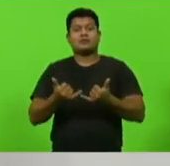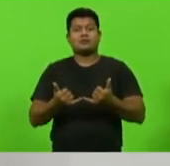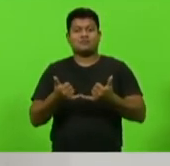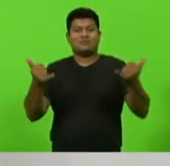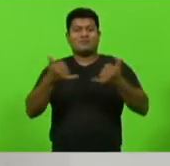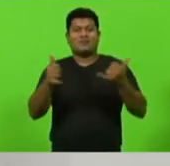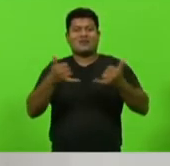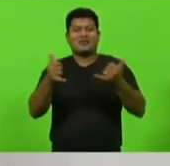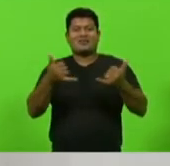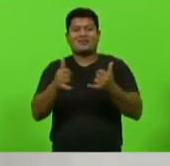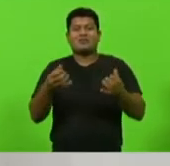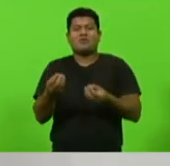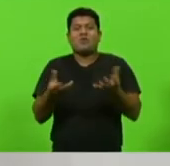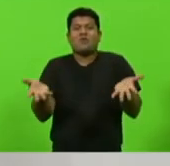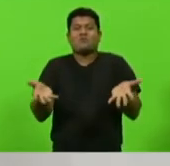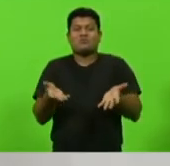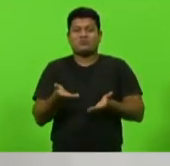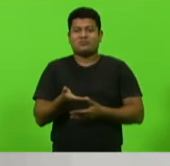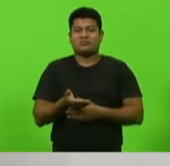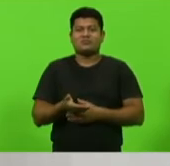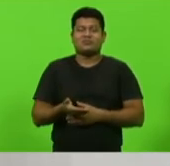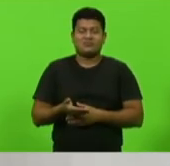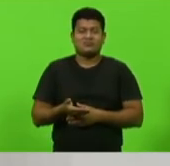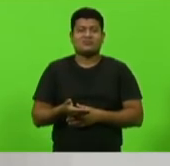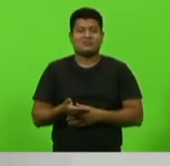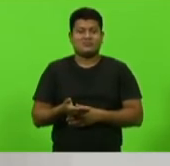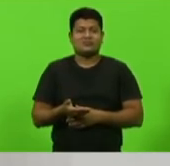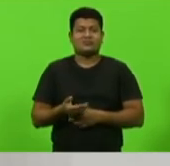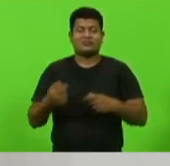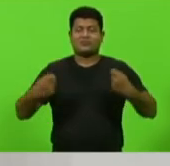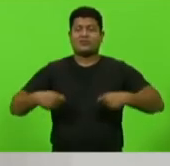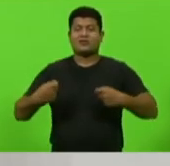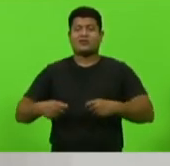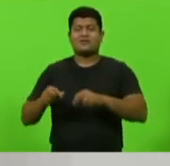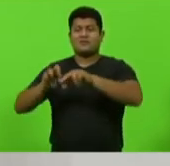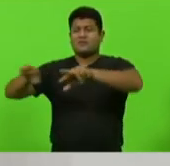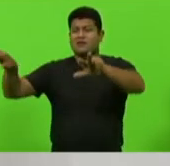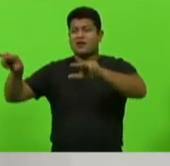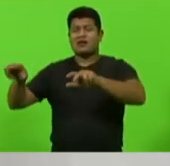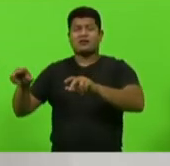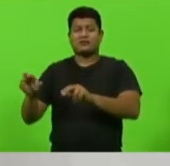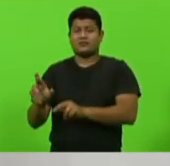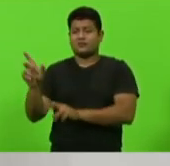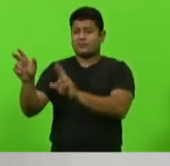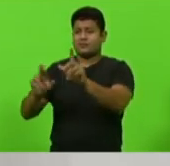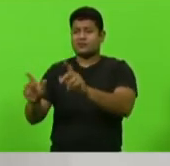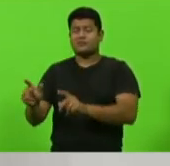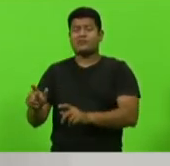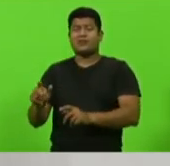gás, a óleo diesel, a óleo combustível, BPF, e por aí afora.